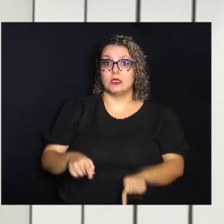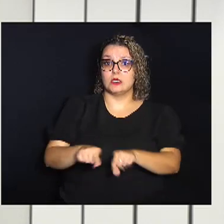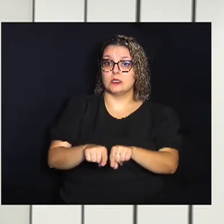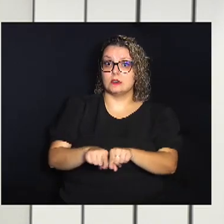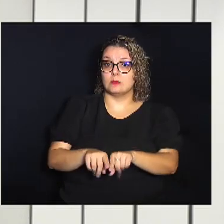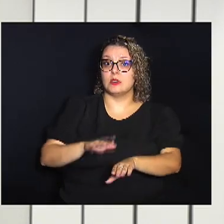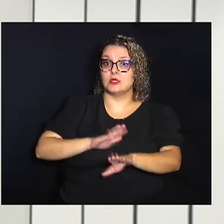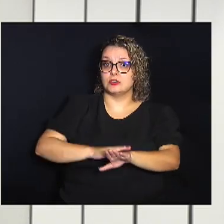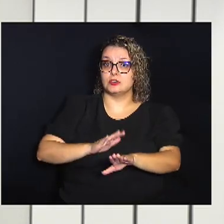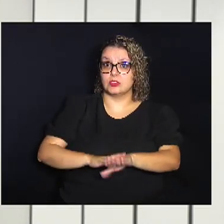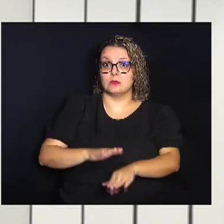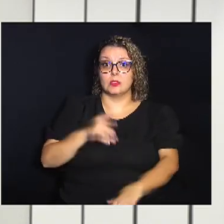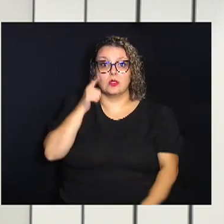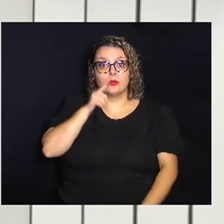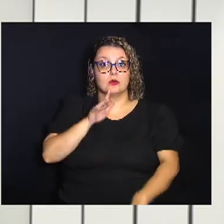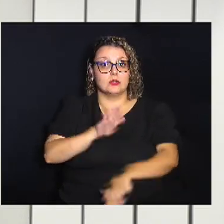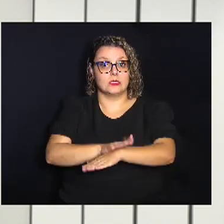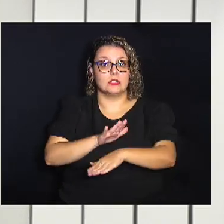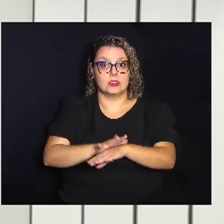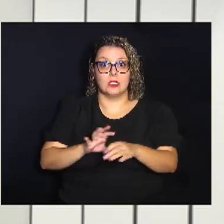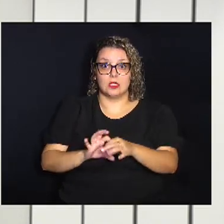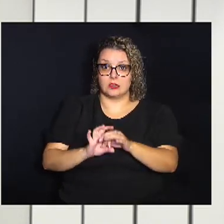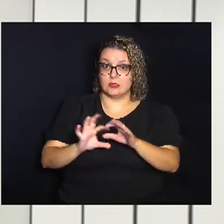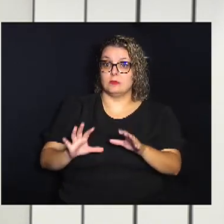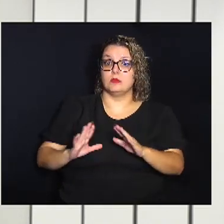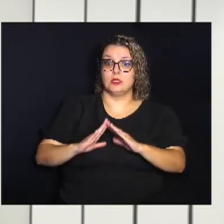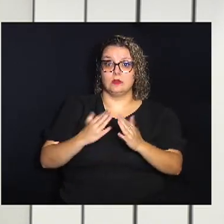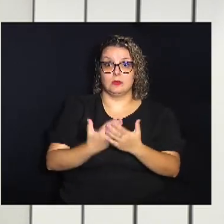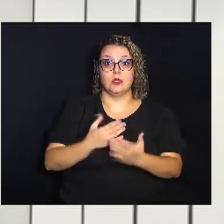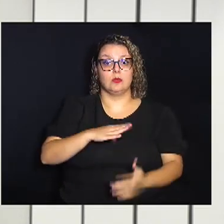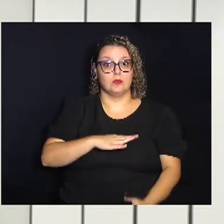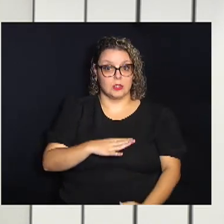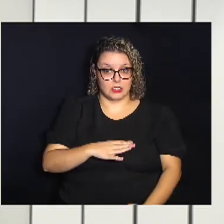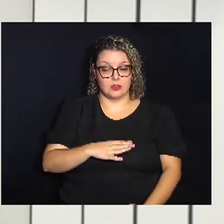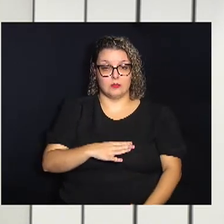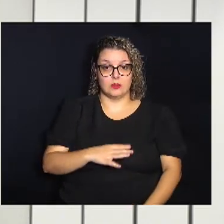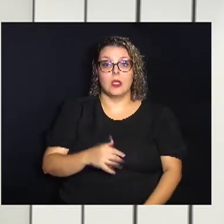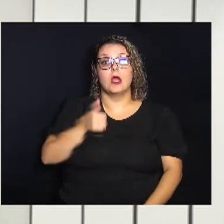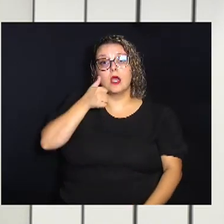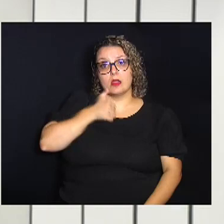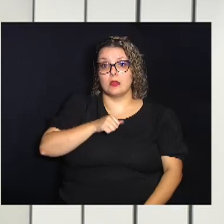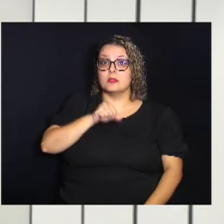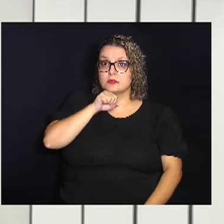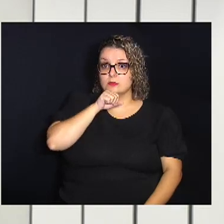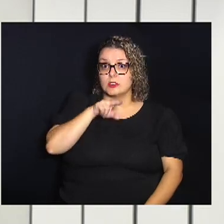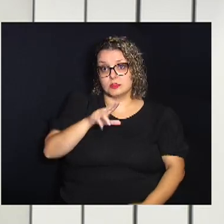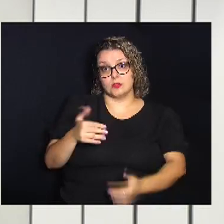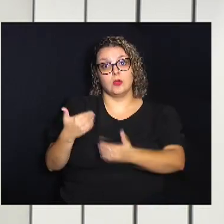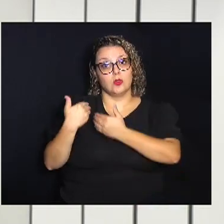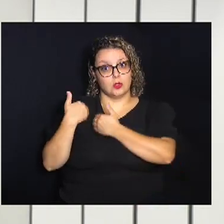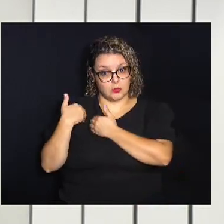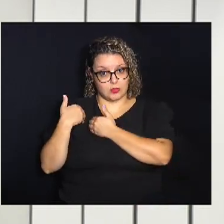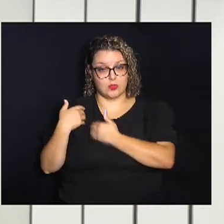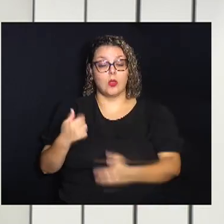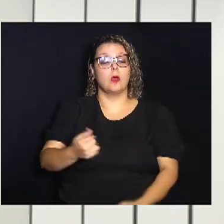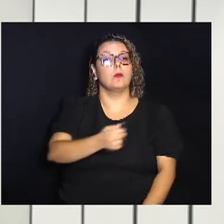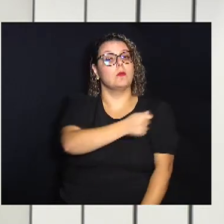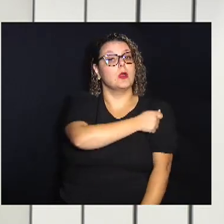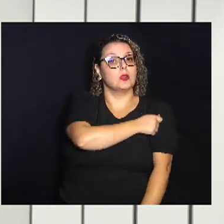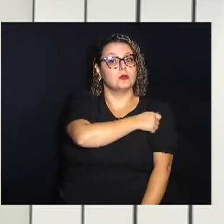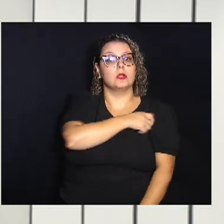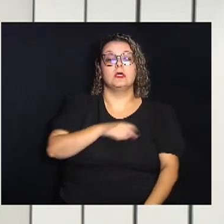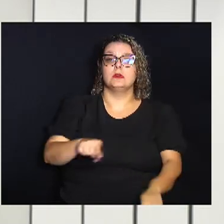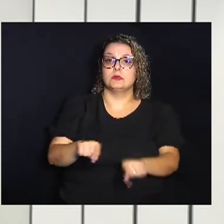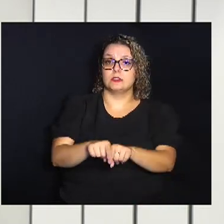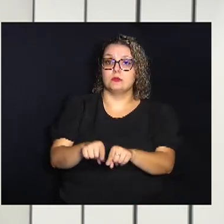de ajuda e disponibilizado pelas escolas municipais, as mães ou as responsáveis pelos alunos. Também deve